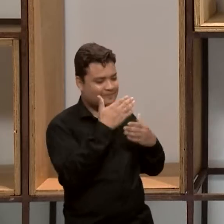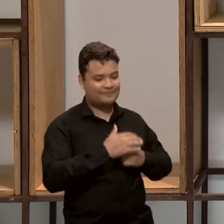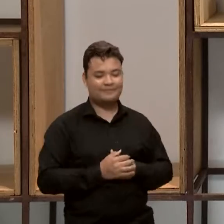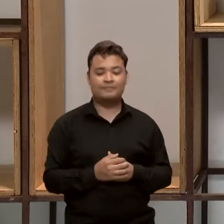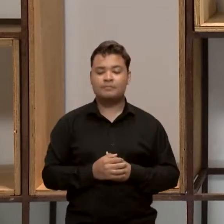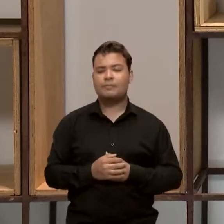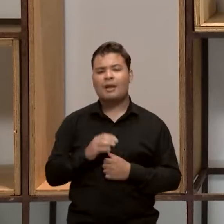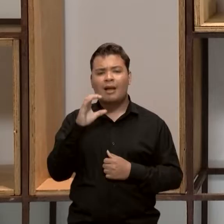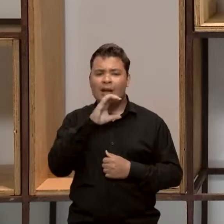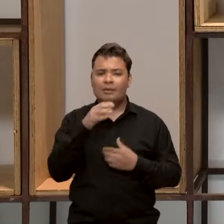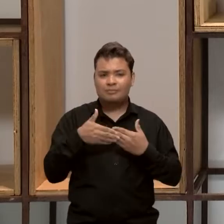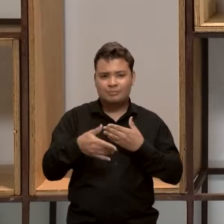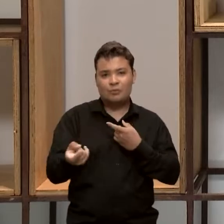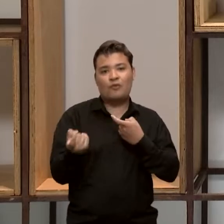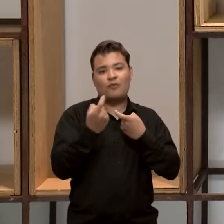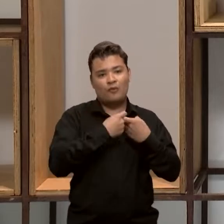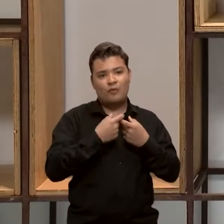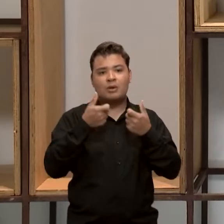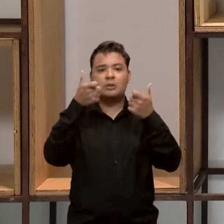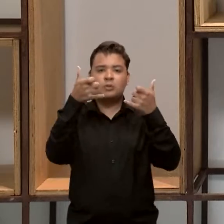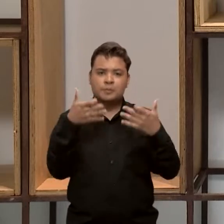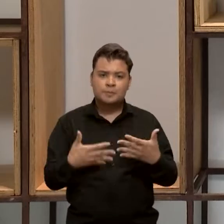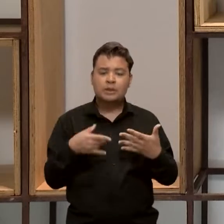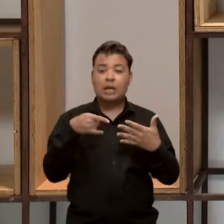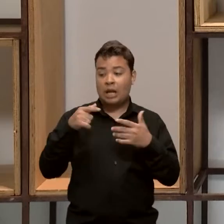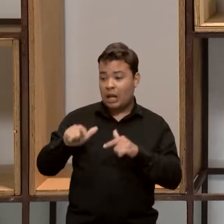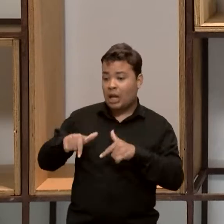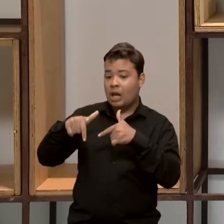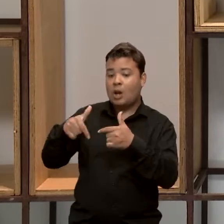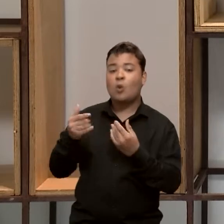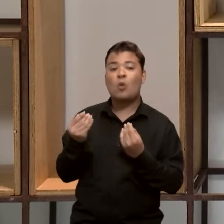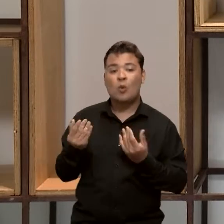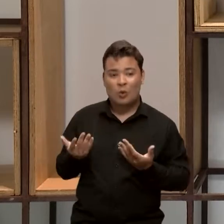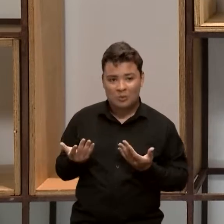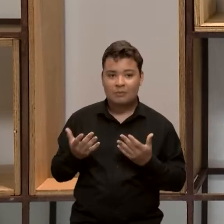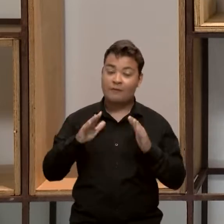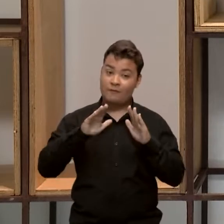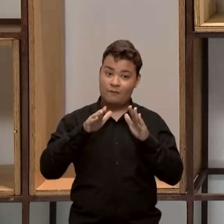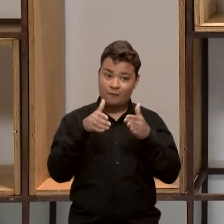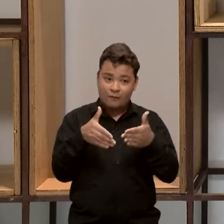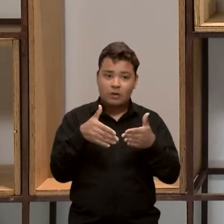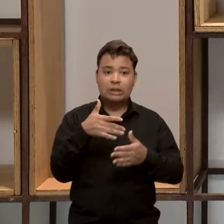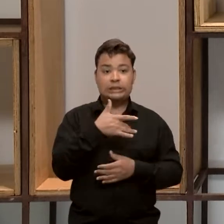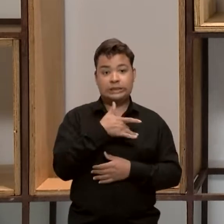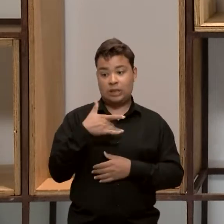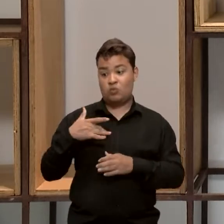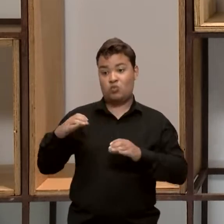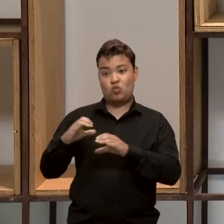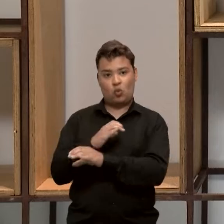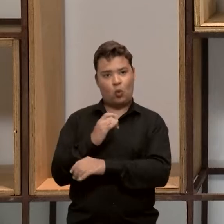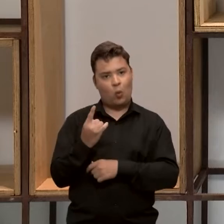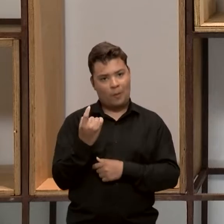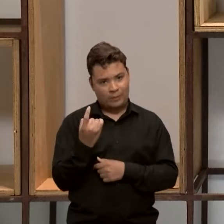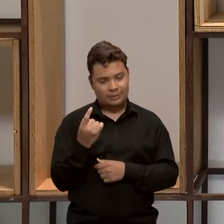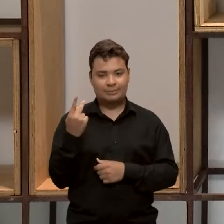volta daqui a pouquinho para falar um pouco mais sobre essa ação que fala da saúde integral aqui na UFG.